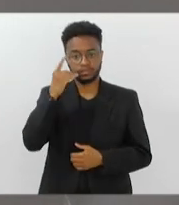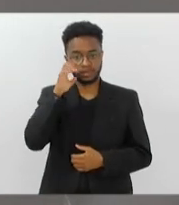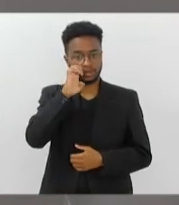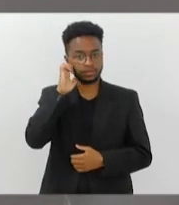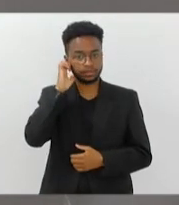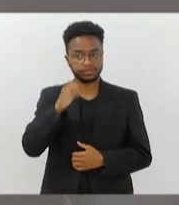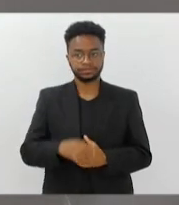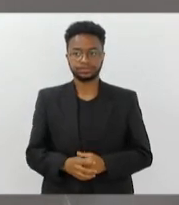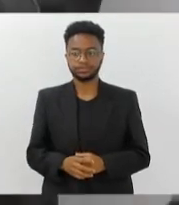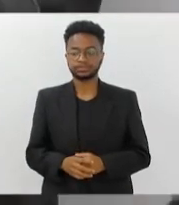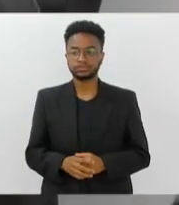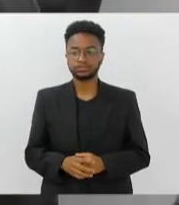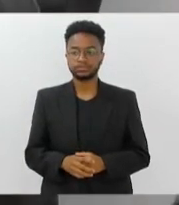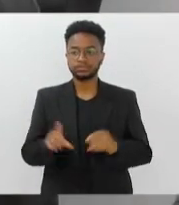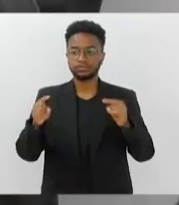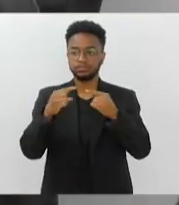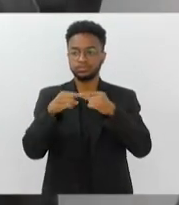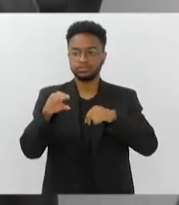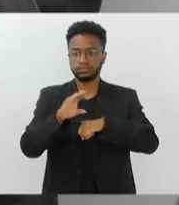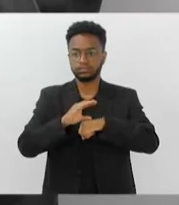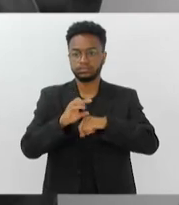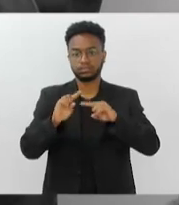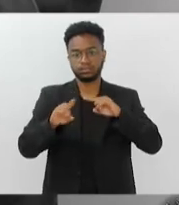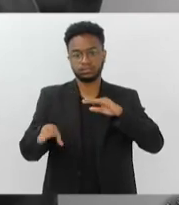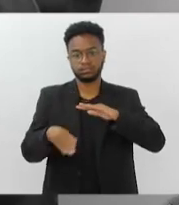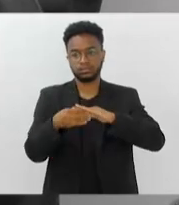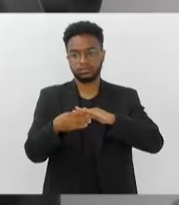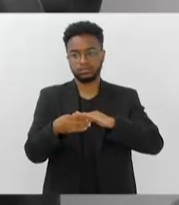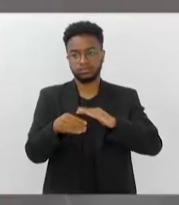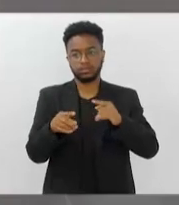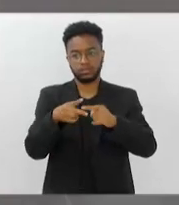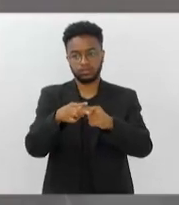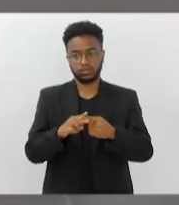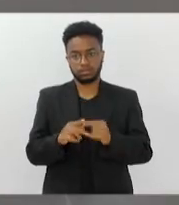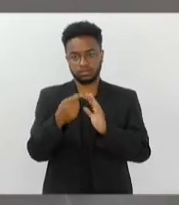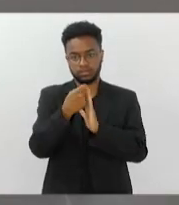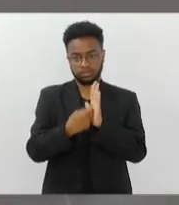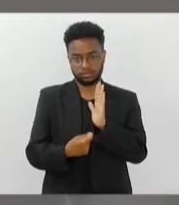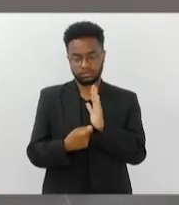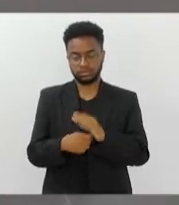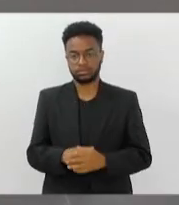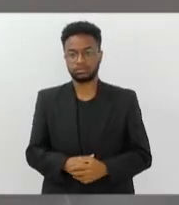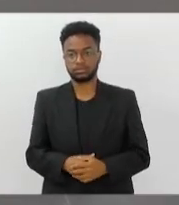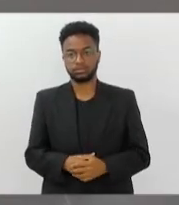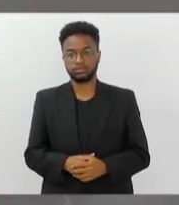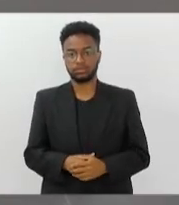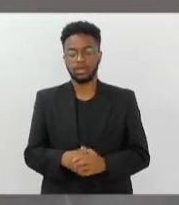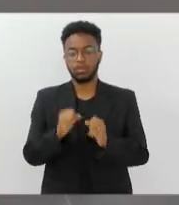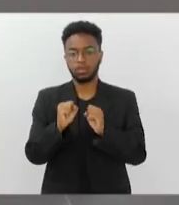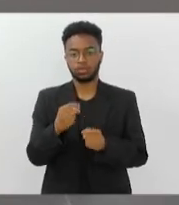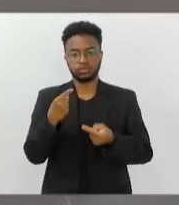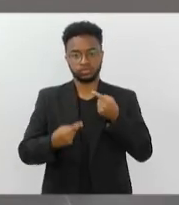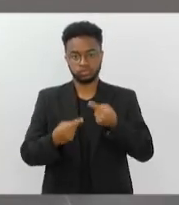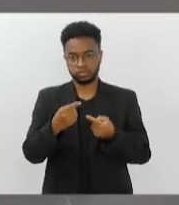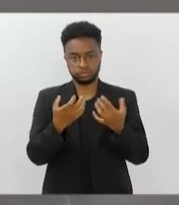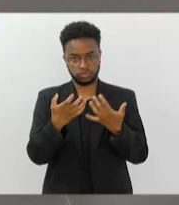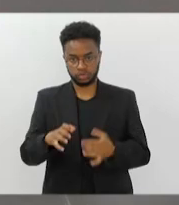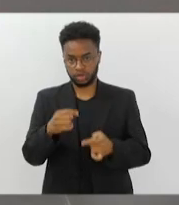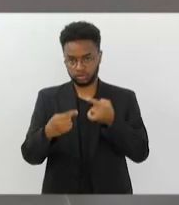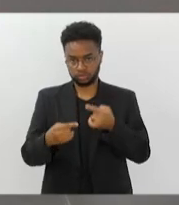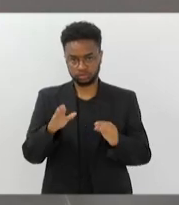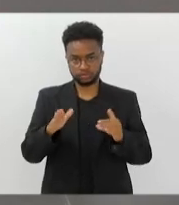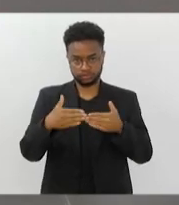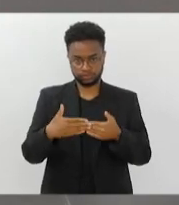Takimoto. Constitucionalidade com emenda. Corrigindo a emenda. Em discussão, não havendo queira discutir,